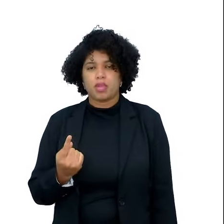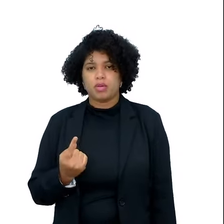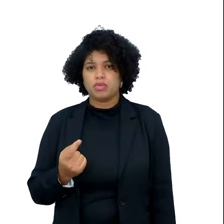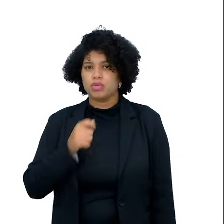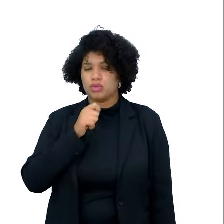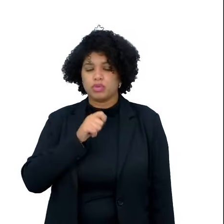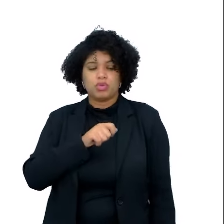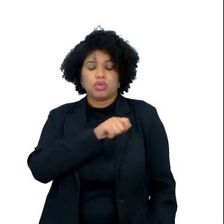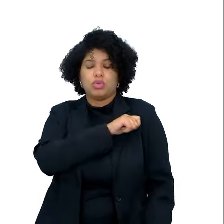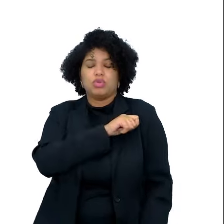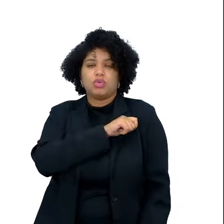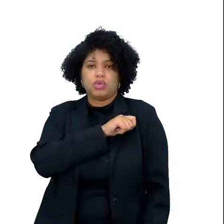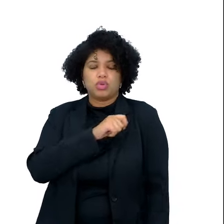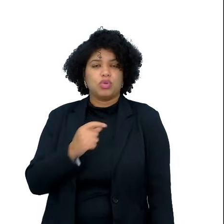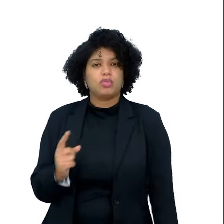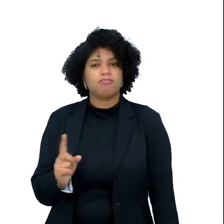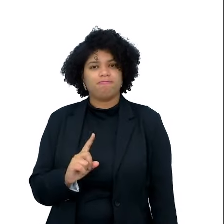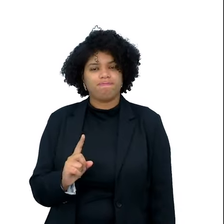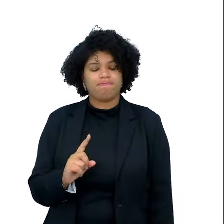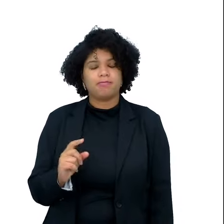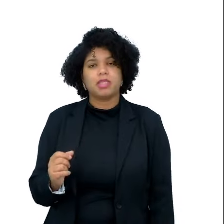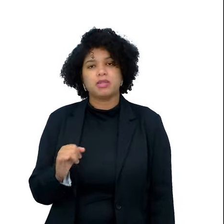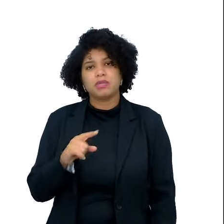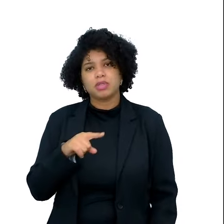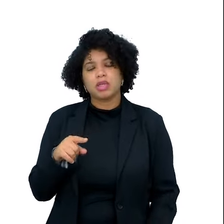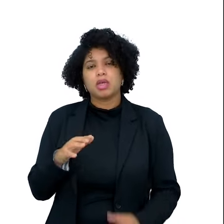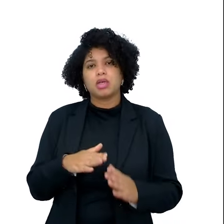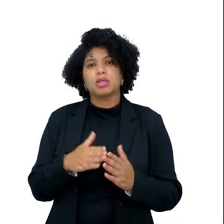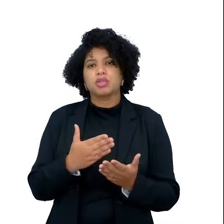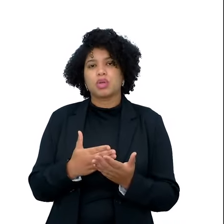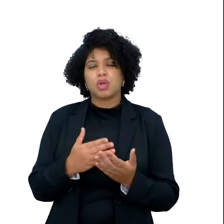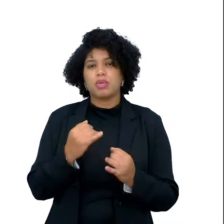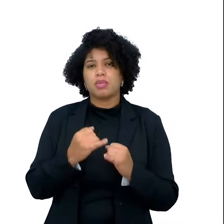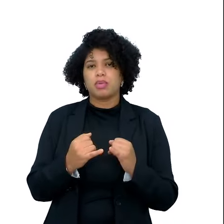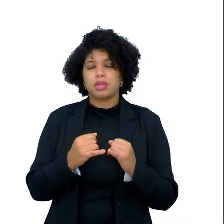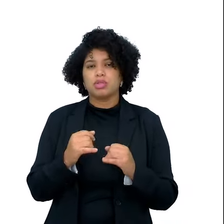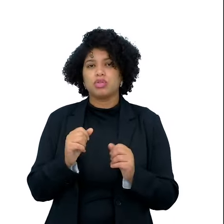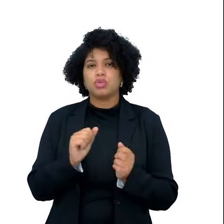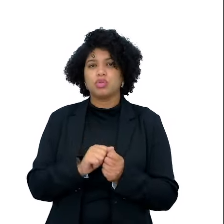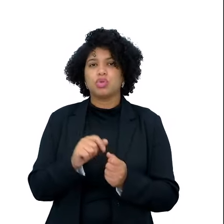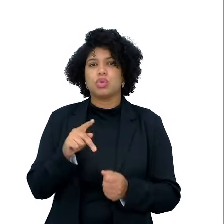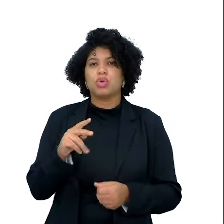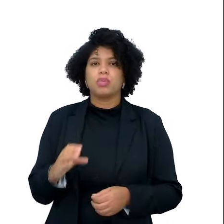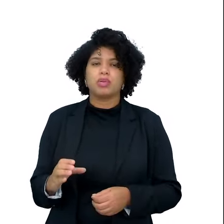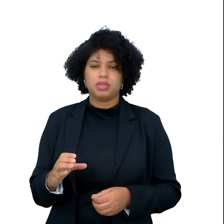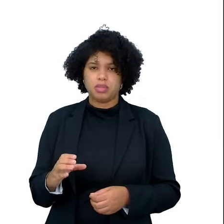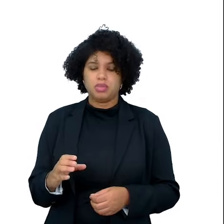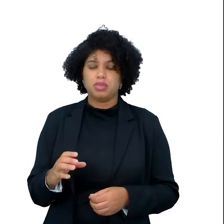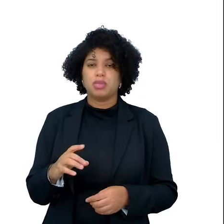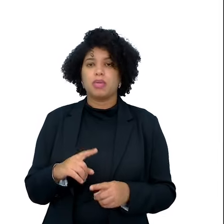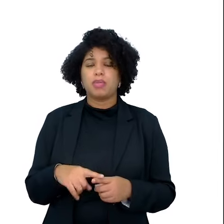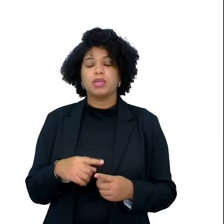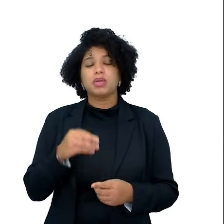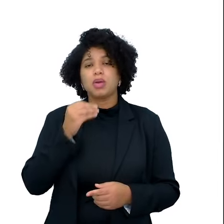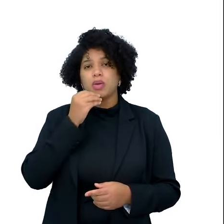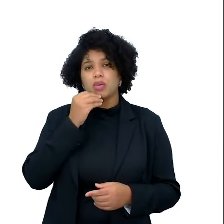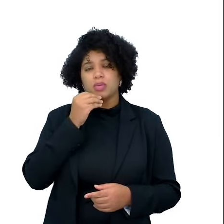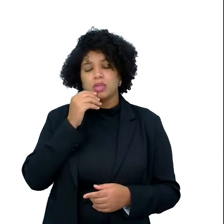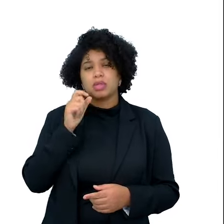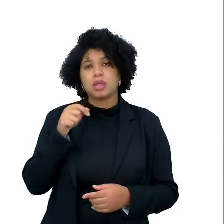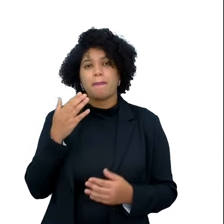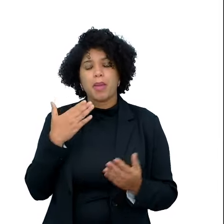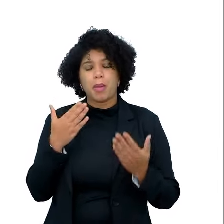fiquem juntos. Para quem está na escola parcial, que faça isso com o seu PC. Mas peça a oportunidade para que vocês dialoguem,